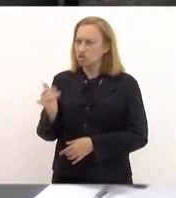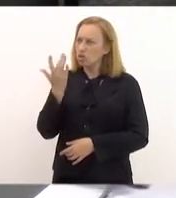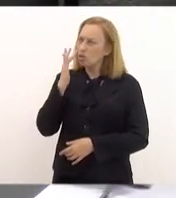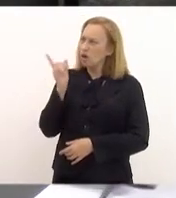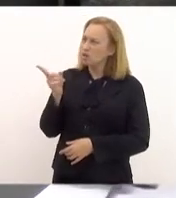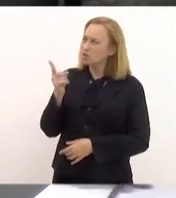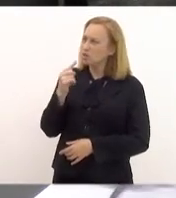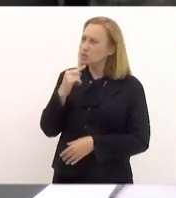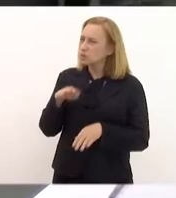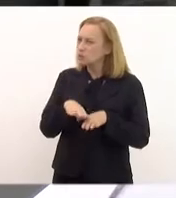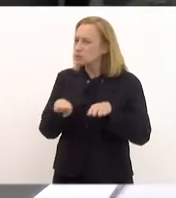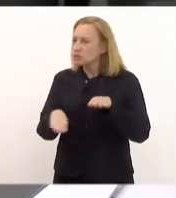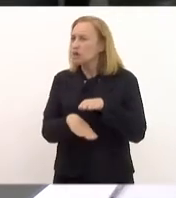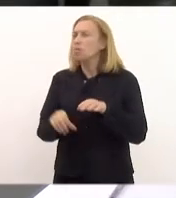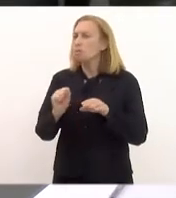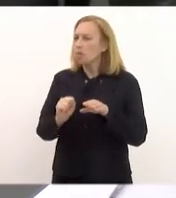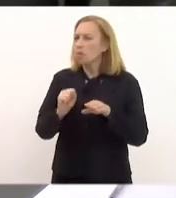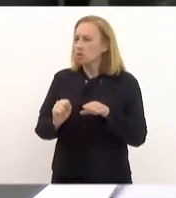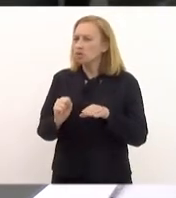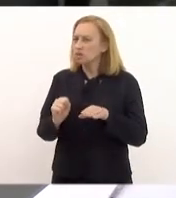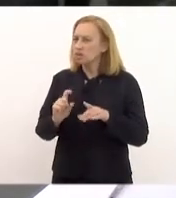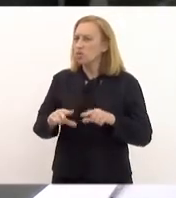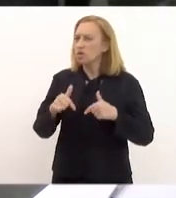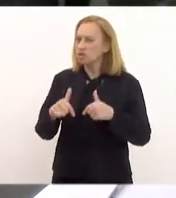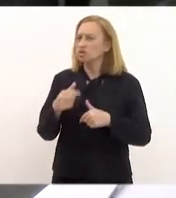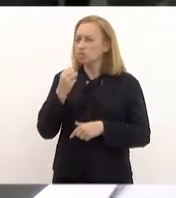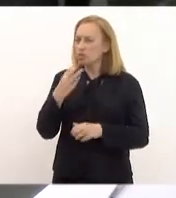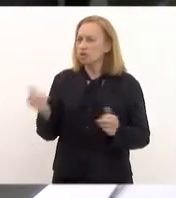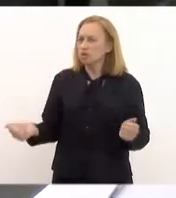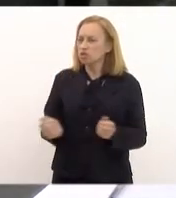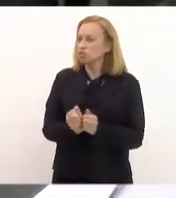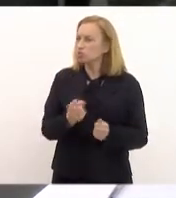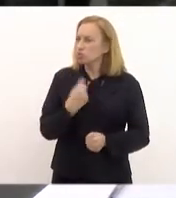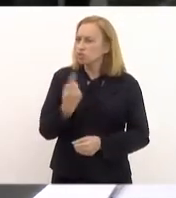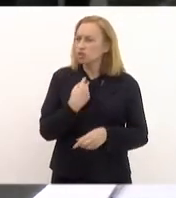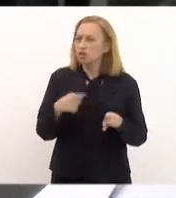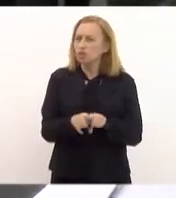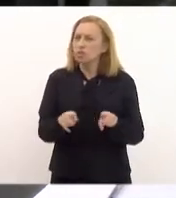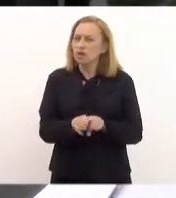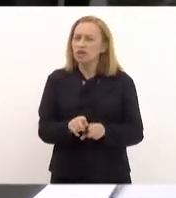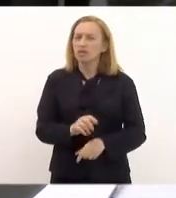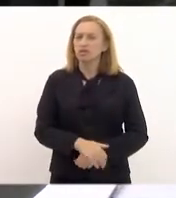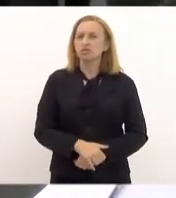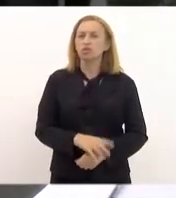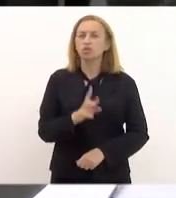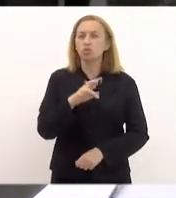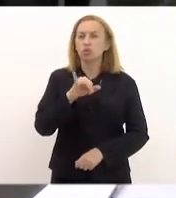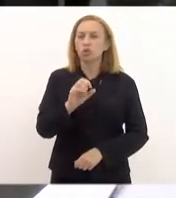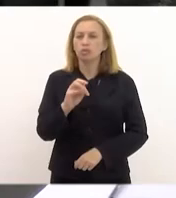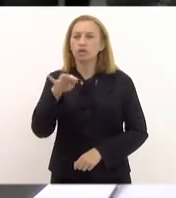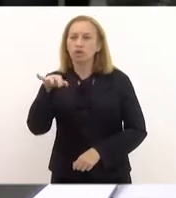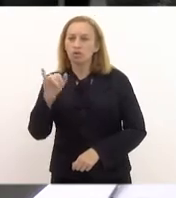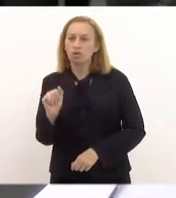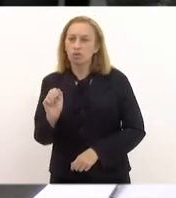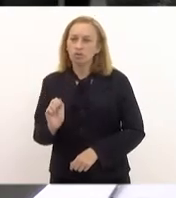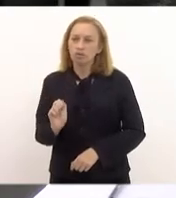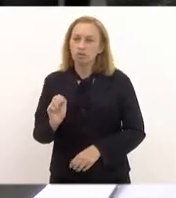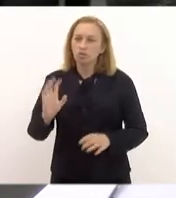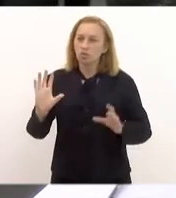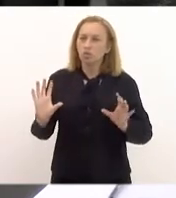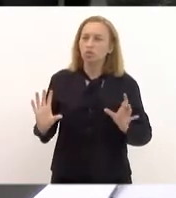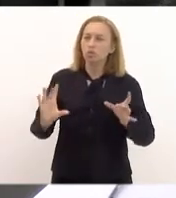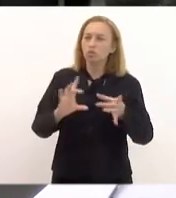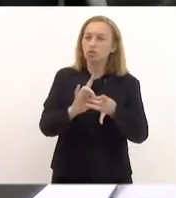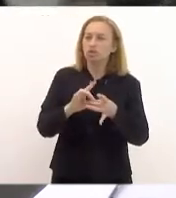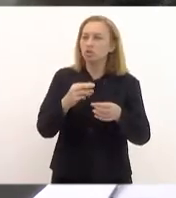engano, que pode ser uma ferramenta boa para estar conosco também. Sobre o Rio Metrópole, unir esses municípios e